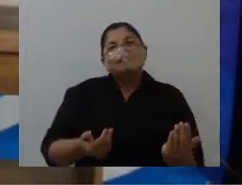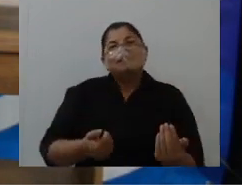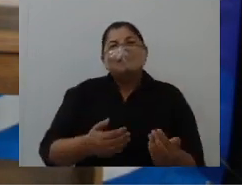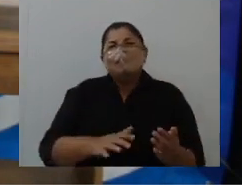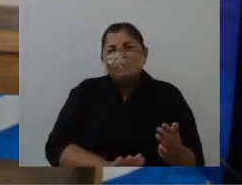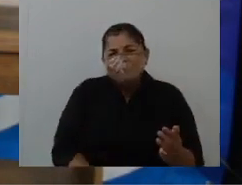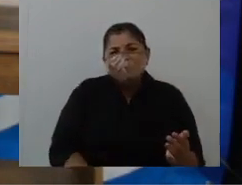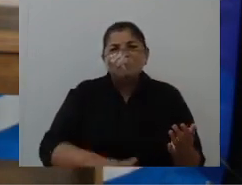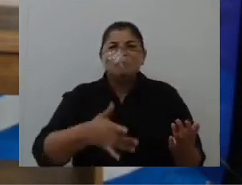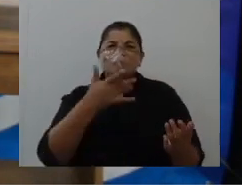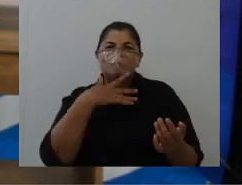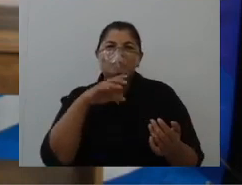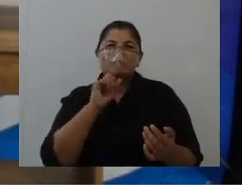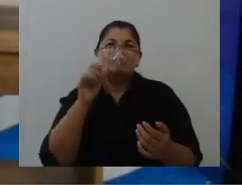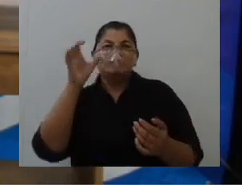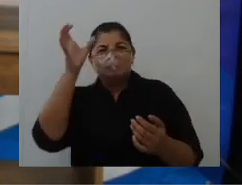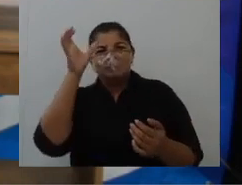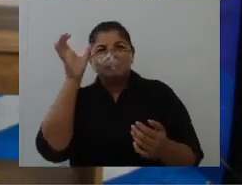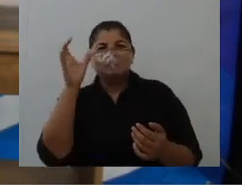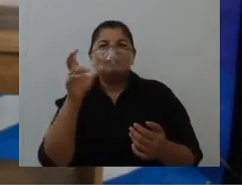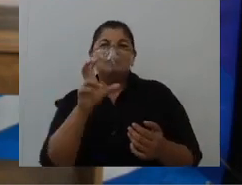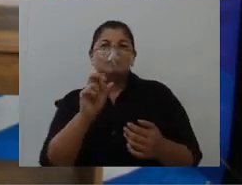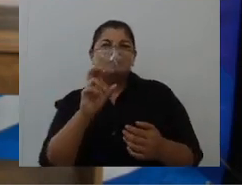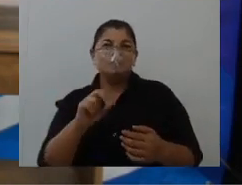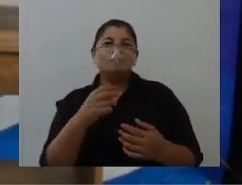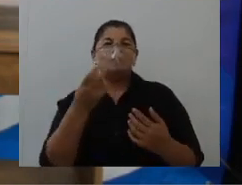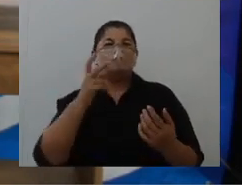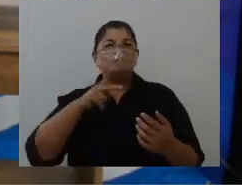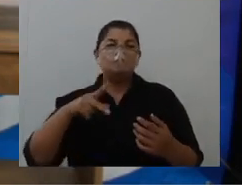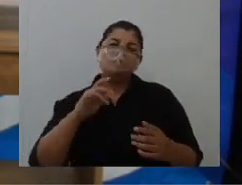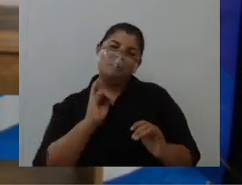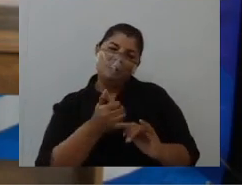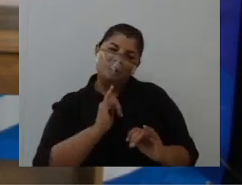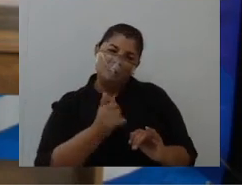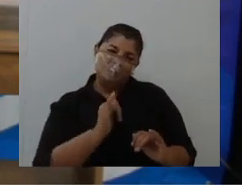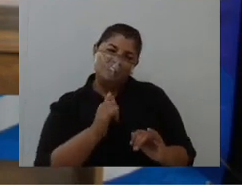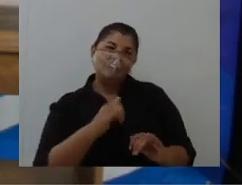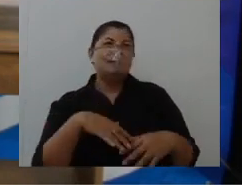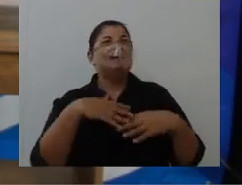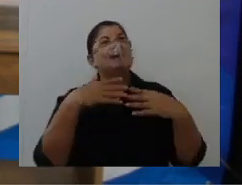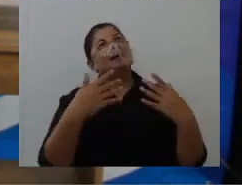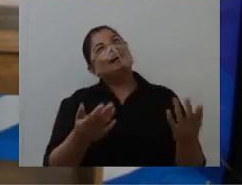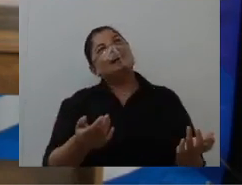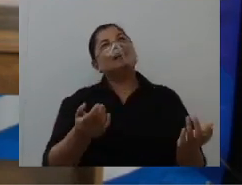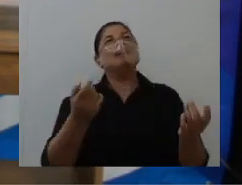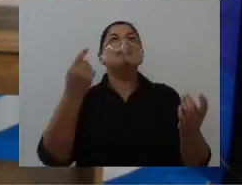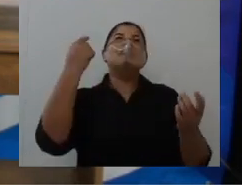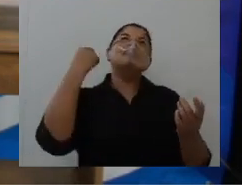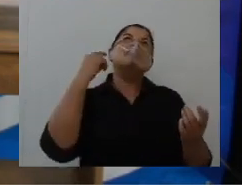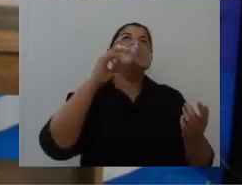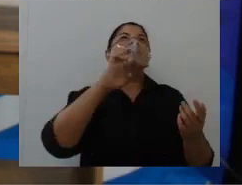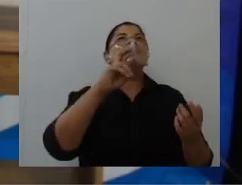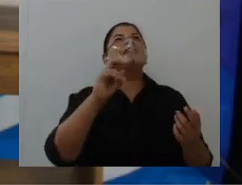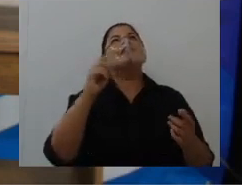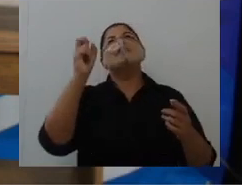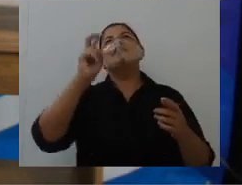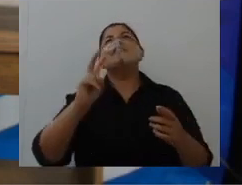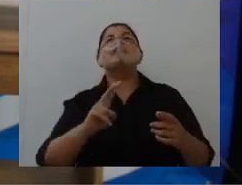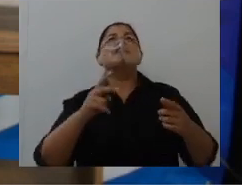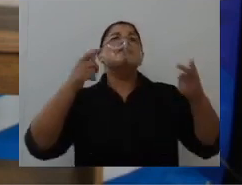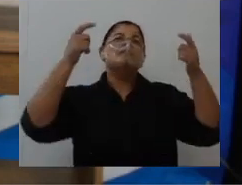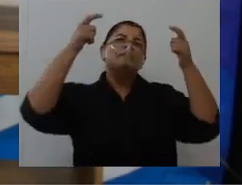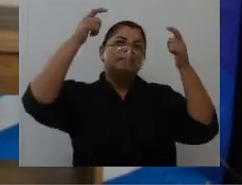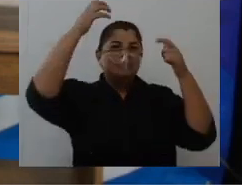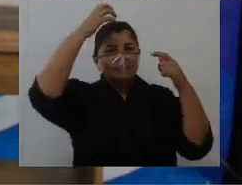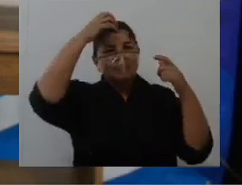nossos pais, nossas tias, nossas mães, nossas avós, nossas professoras contavam, aquela ideia do era uma vez uma princesa que morava na torre de um